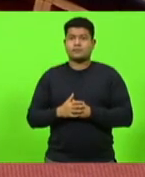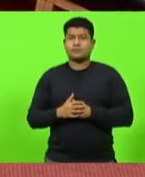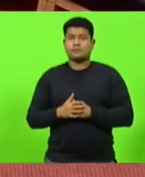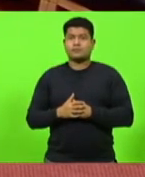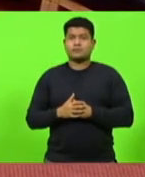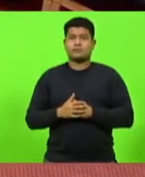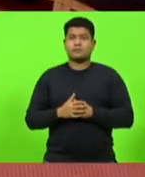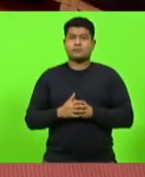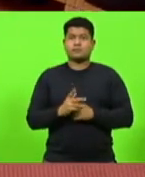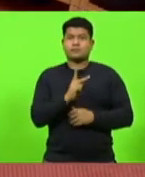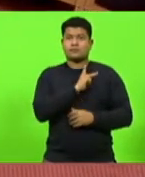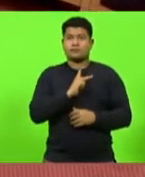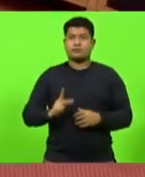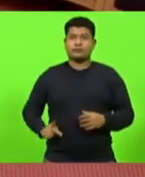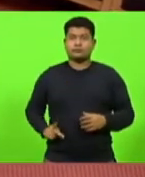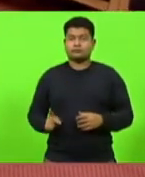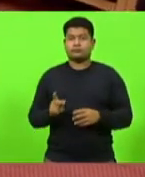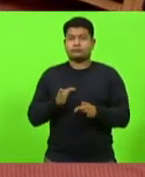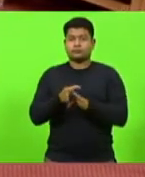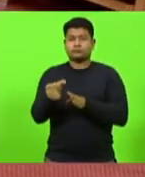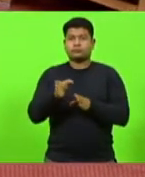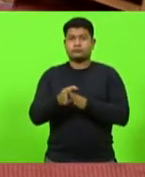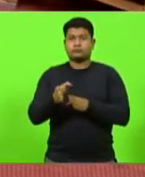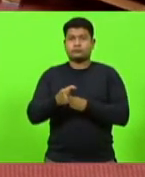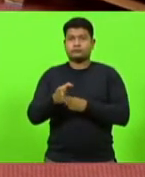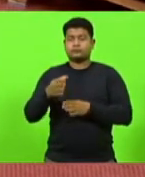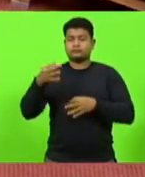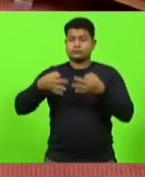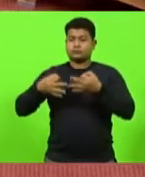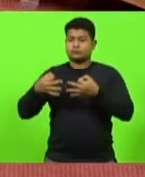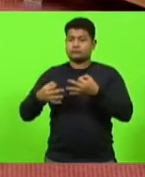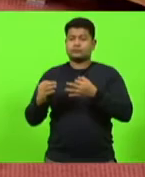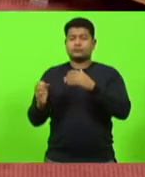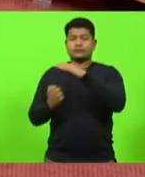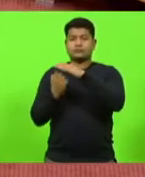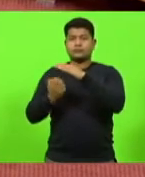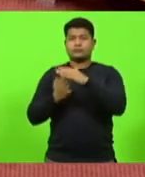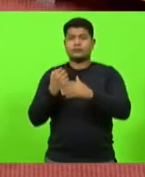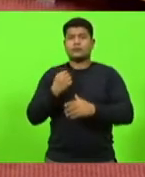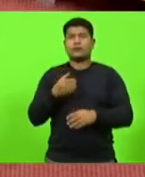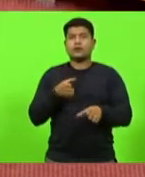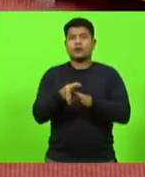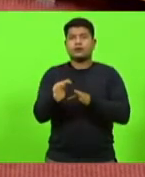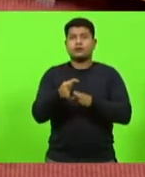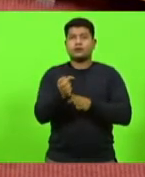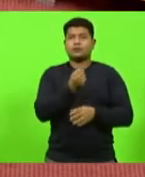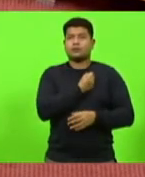Presidente, para encaminhamento de voto, para fazer justiça com os empresários, encaminho voto 1.